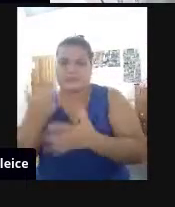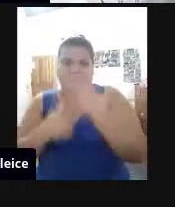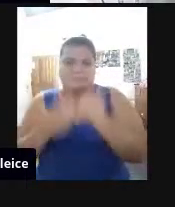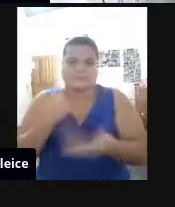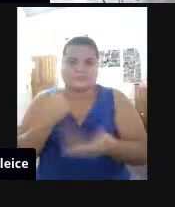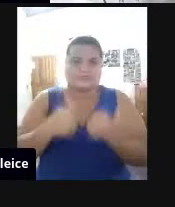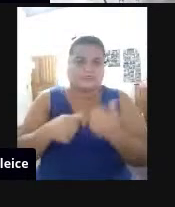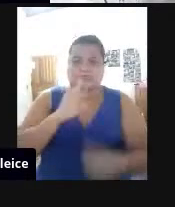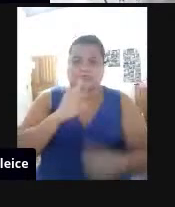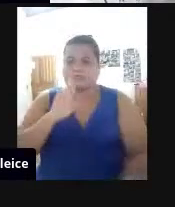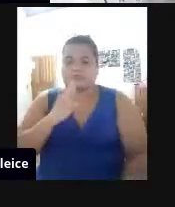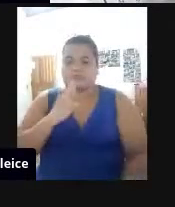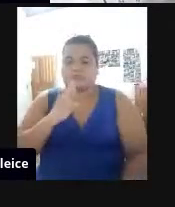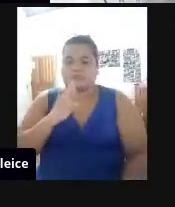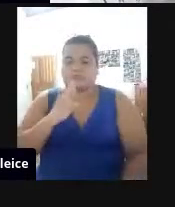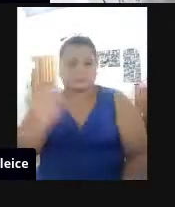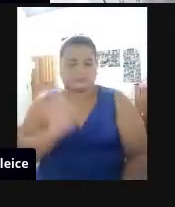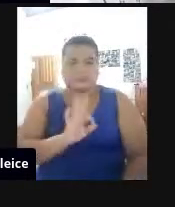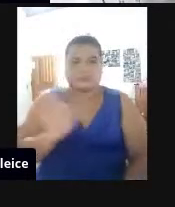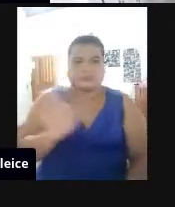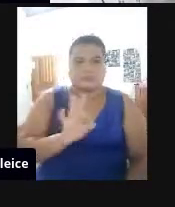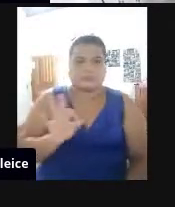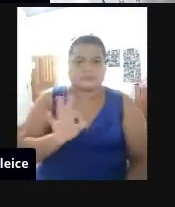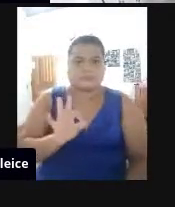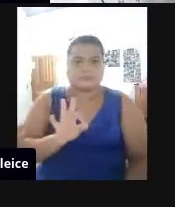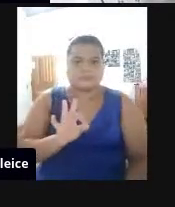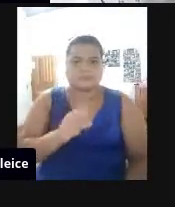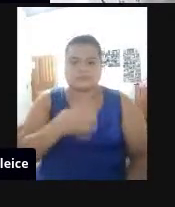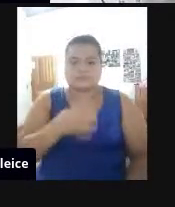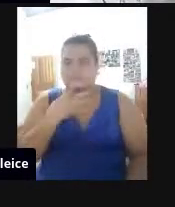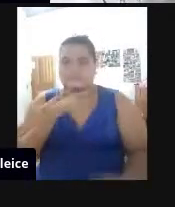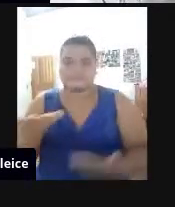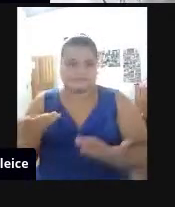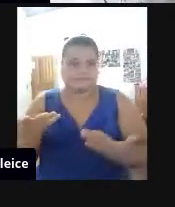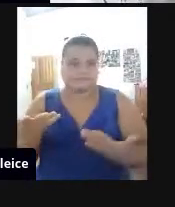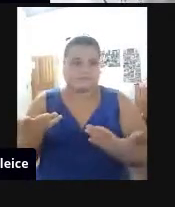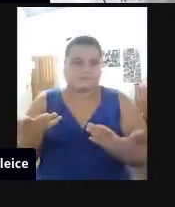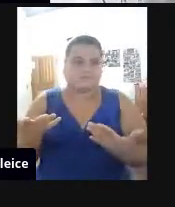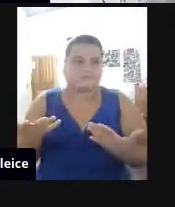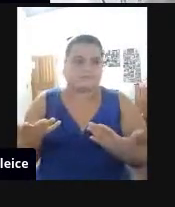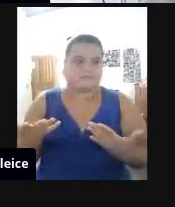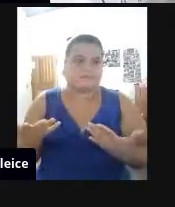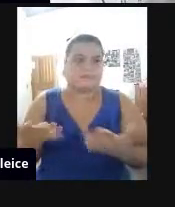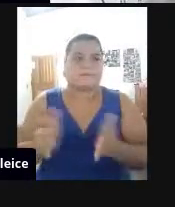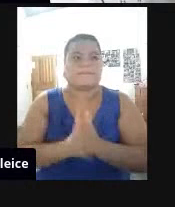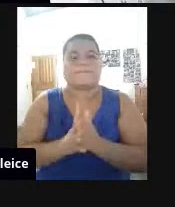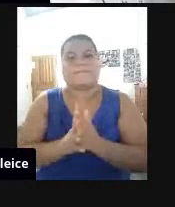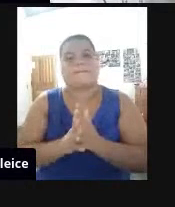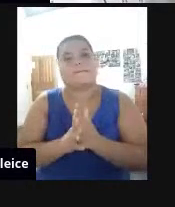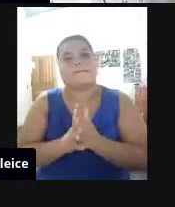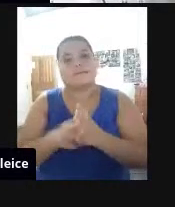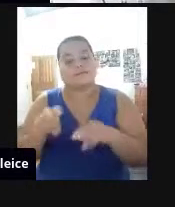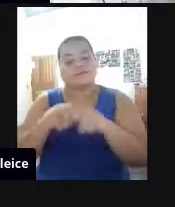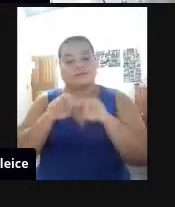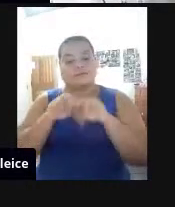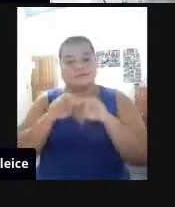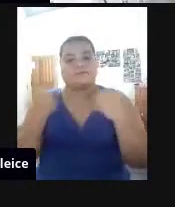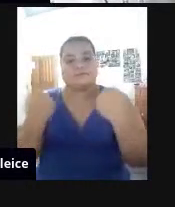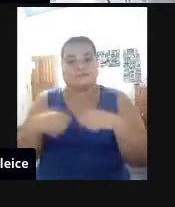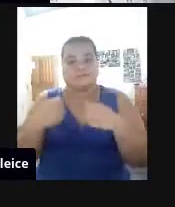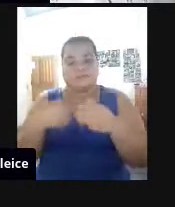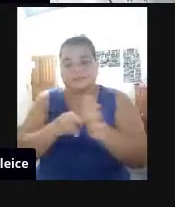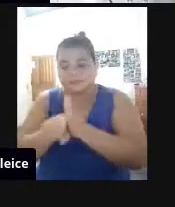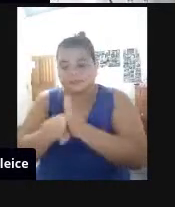alteração imune, mas a gente tem sintomas e tem respostas tardias, tá? Então, por isso que a gente precisa investigar o que